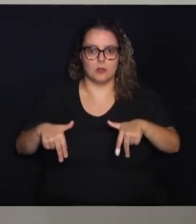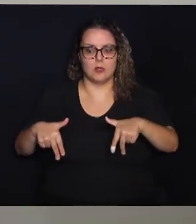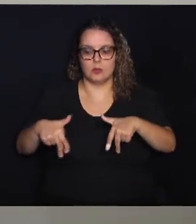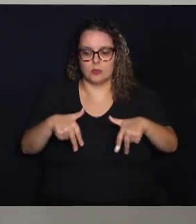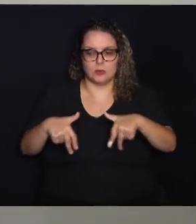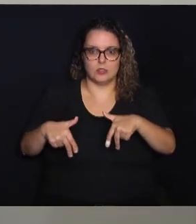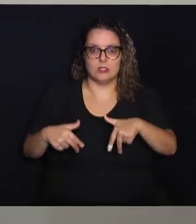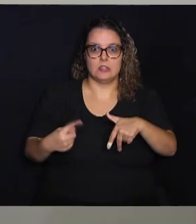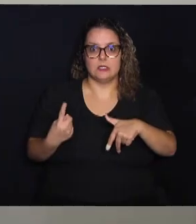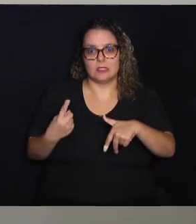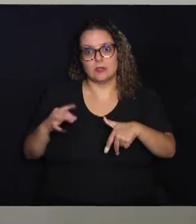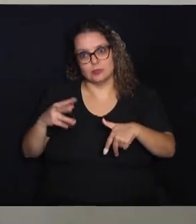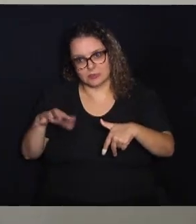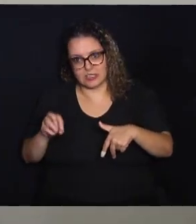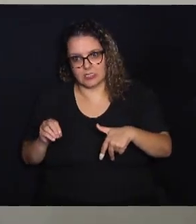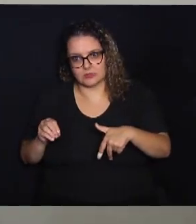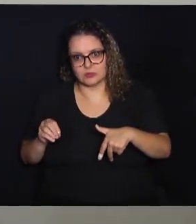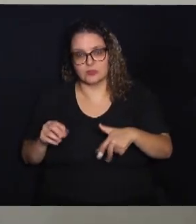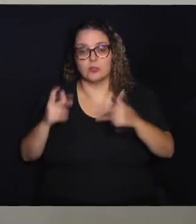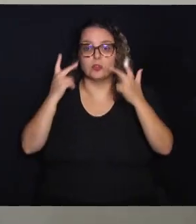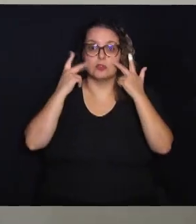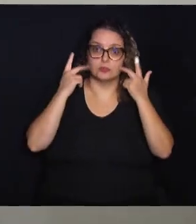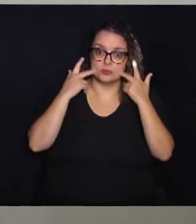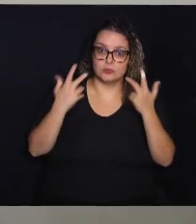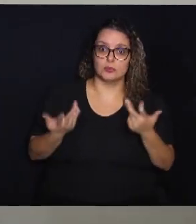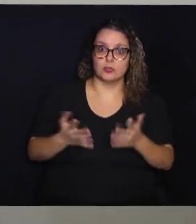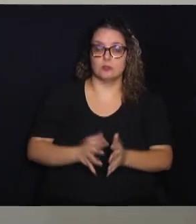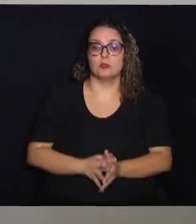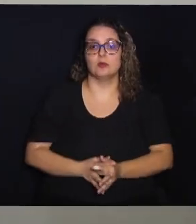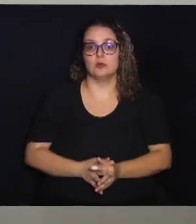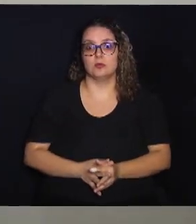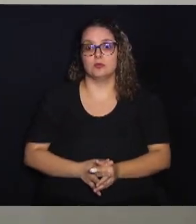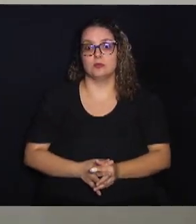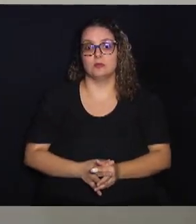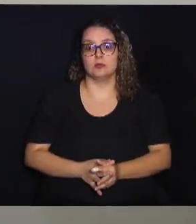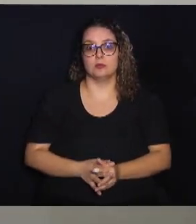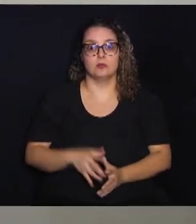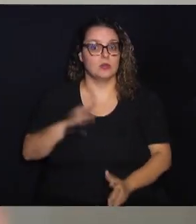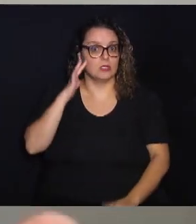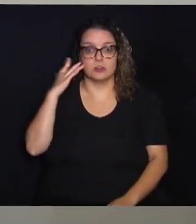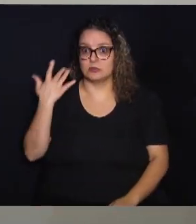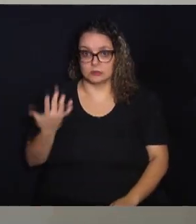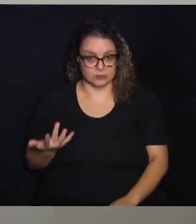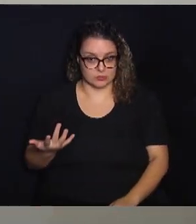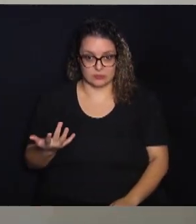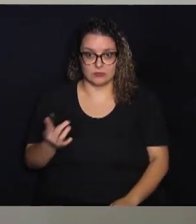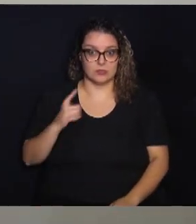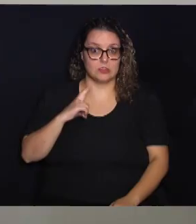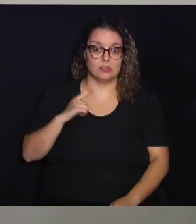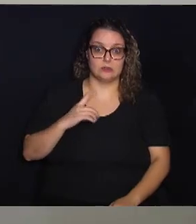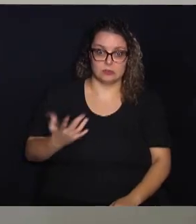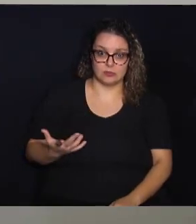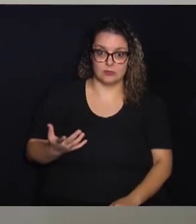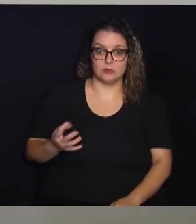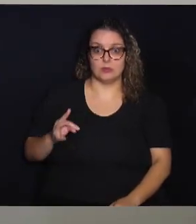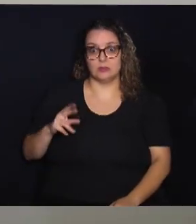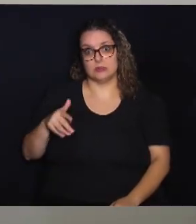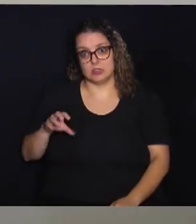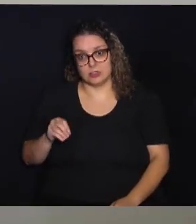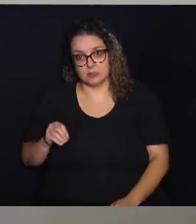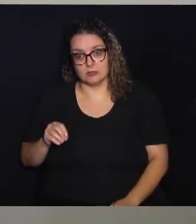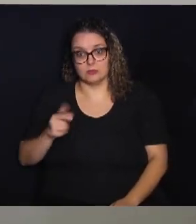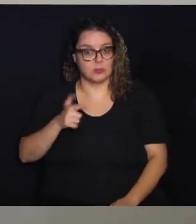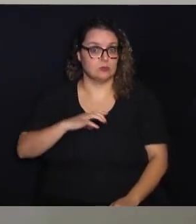ambos esse traço falciforme, normalmente eles não sabem, que têm esse traço falciforme, porque não